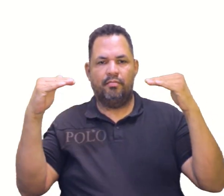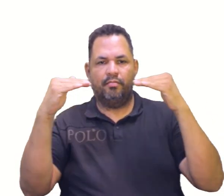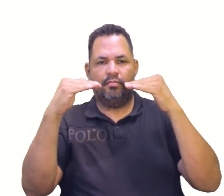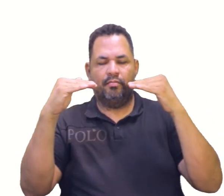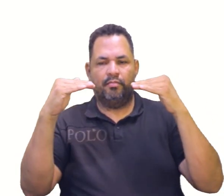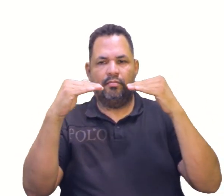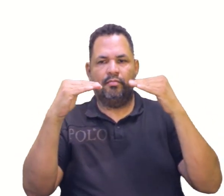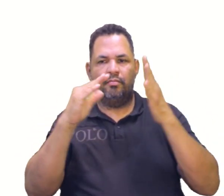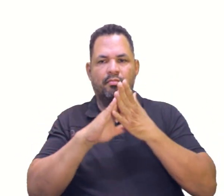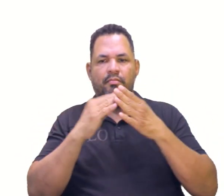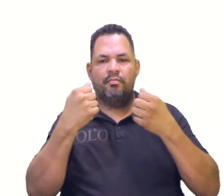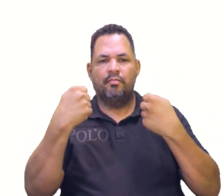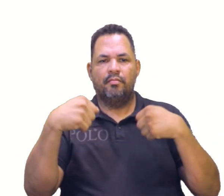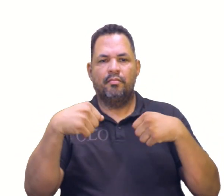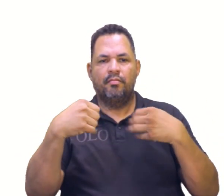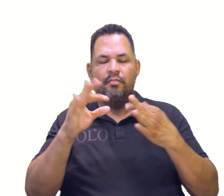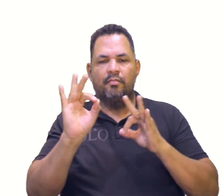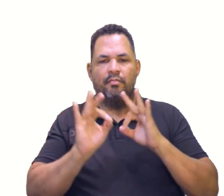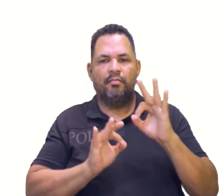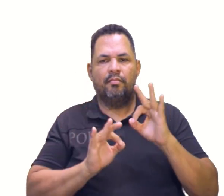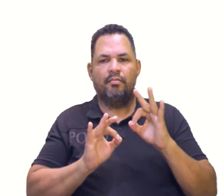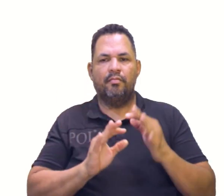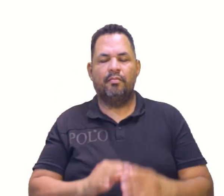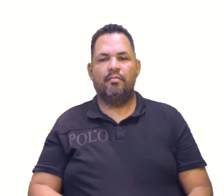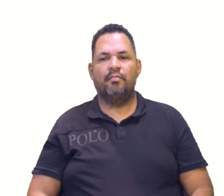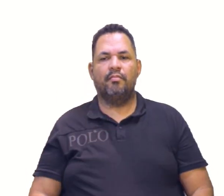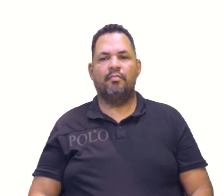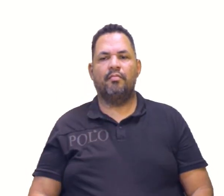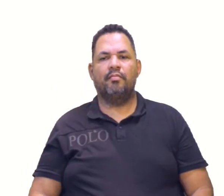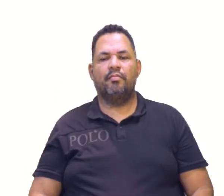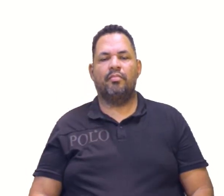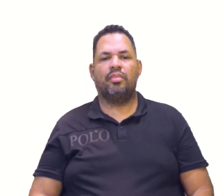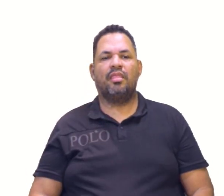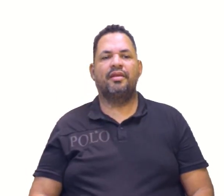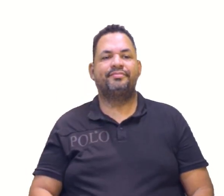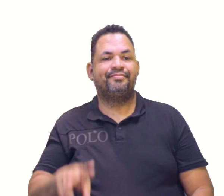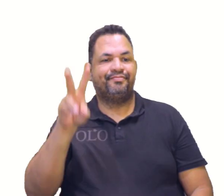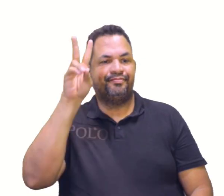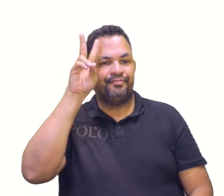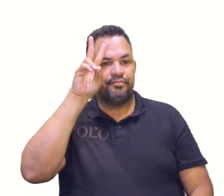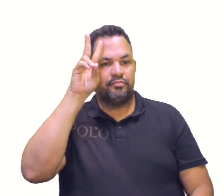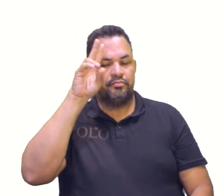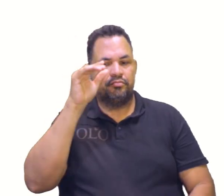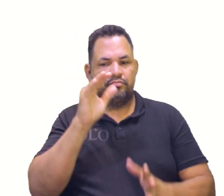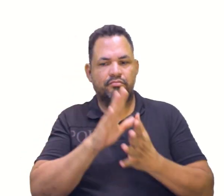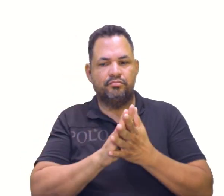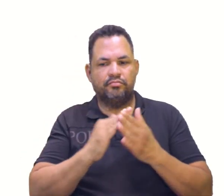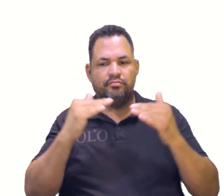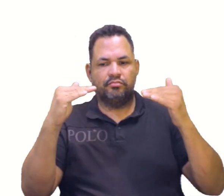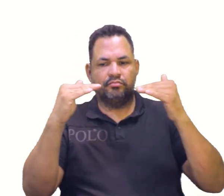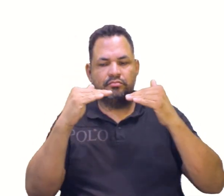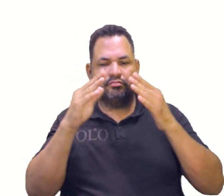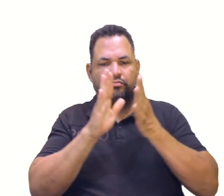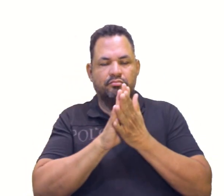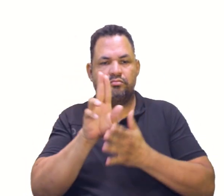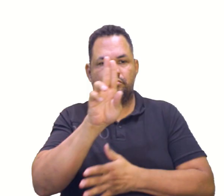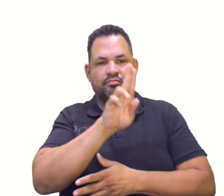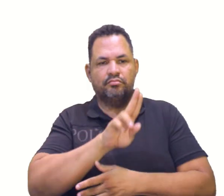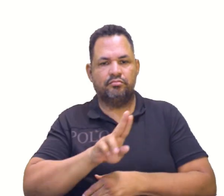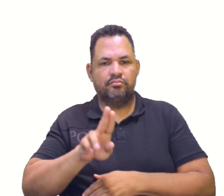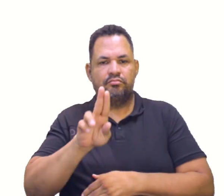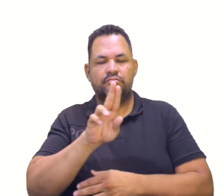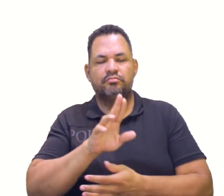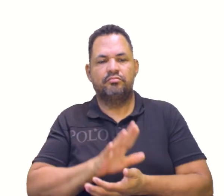alinhados, nós precisamos fazer o quê? Aí tem dois jeitos, né? Lembra que a gente também pode ver se está alinhado usando o plano